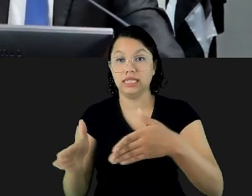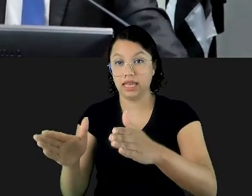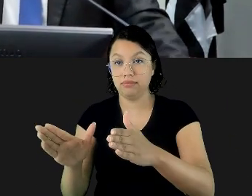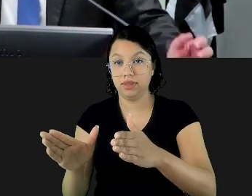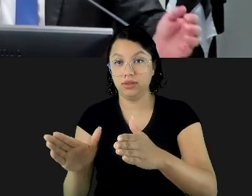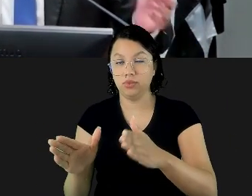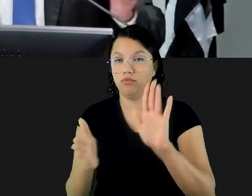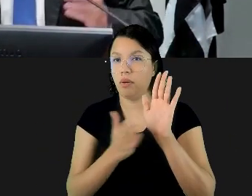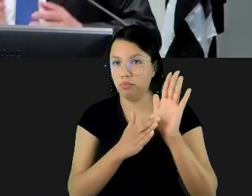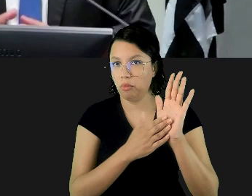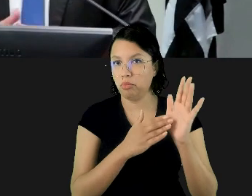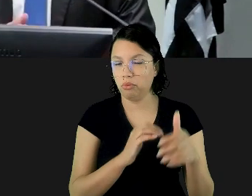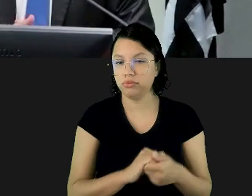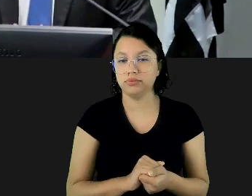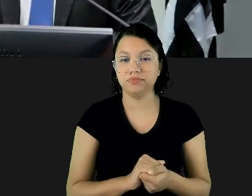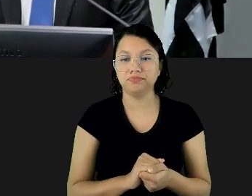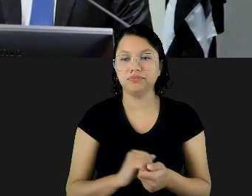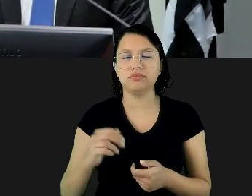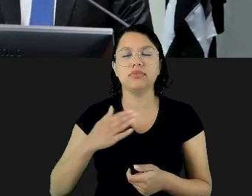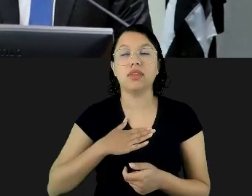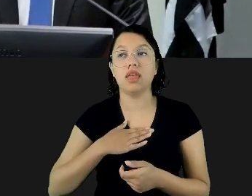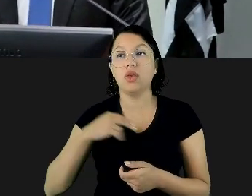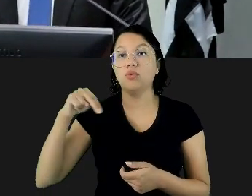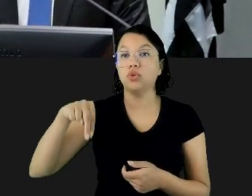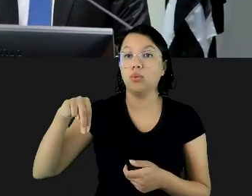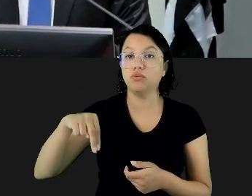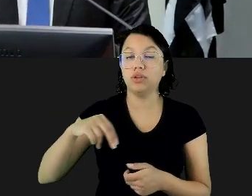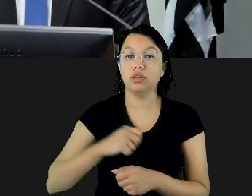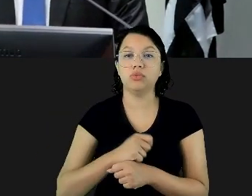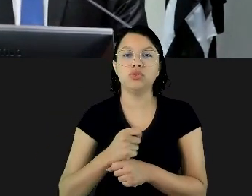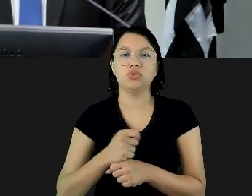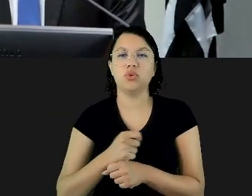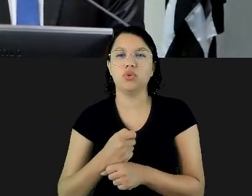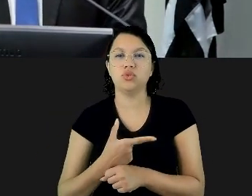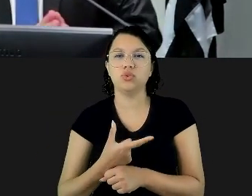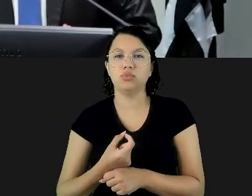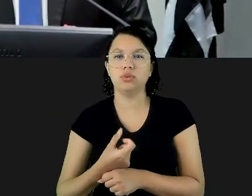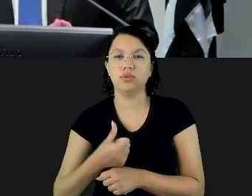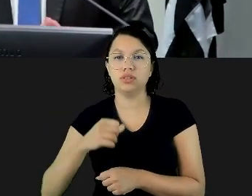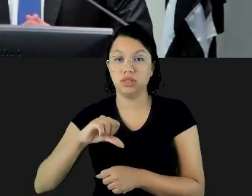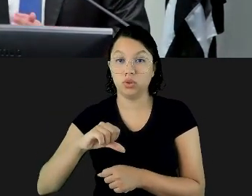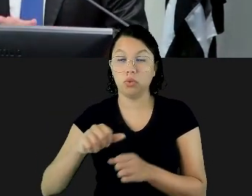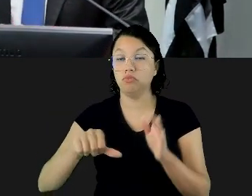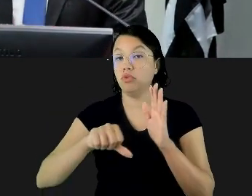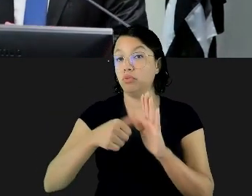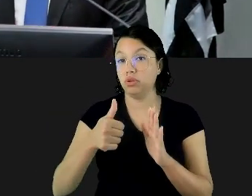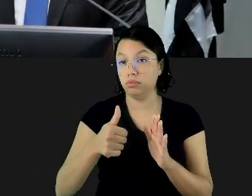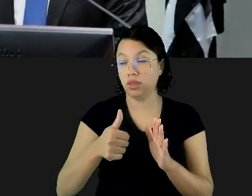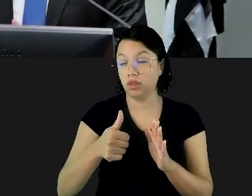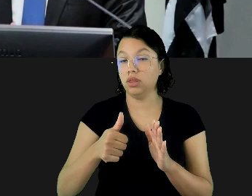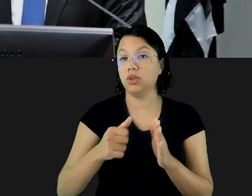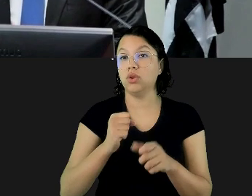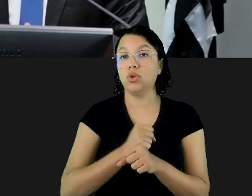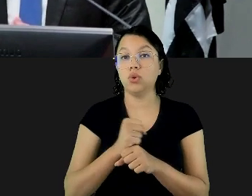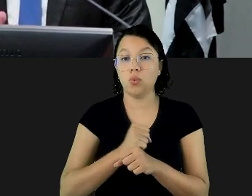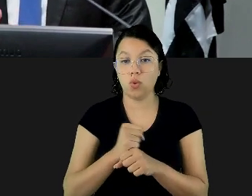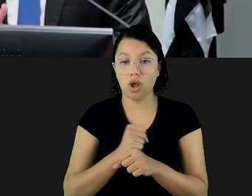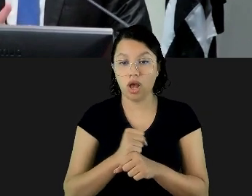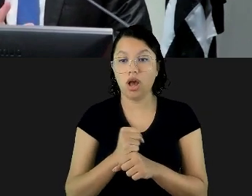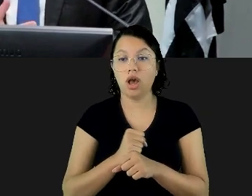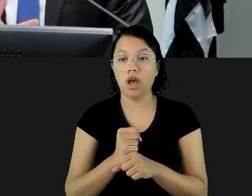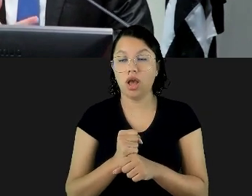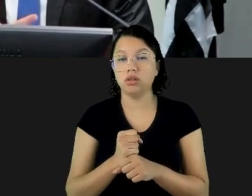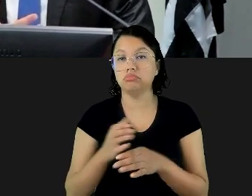Aí eu estou lá em novembro de 2019, meu primeiro ano de mandato, presidente da Comissão de Relações Exteriores, no